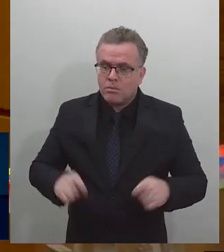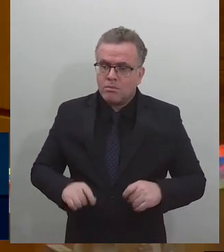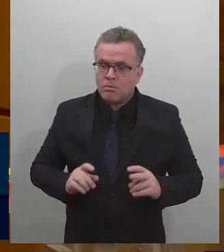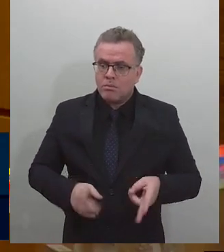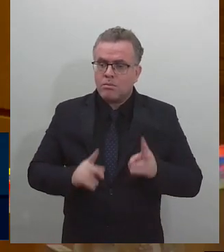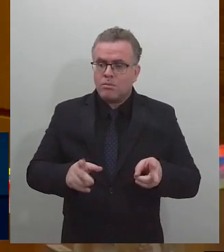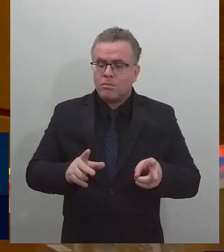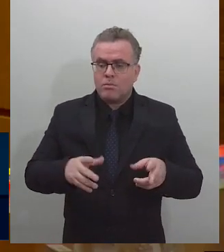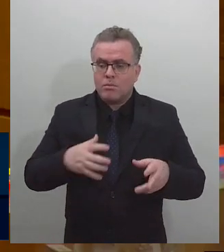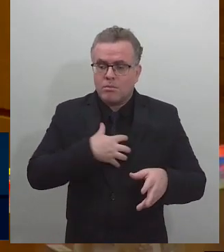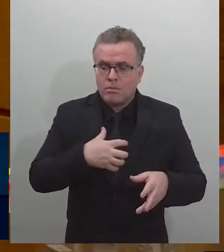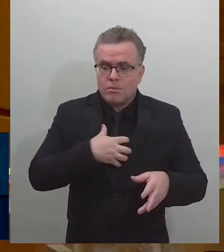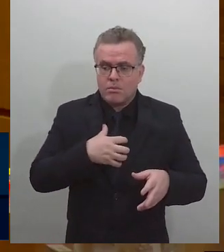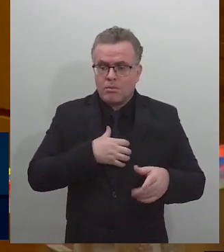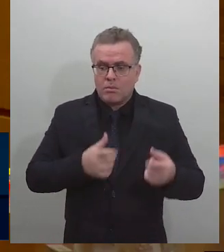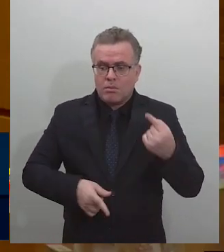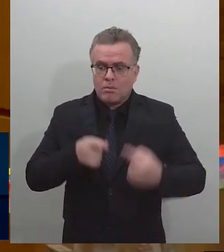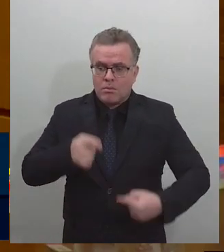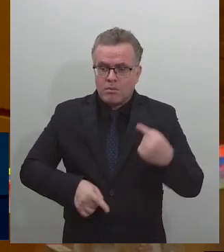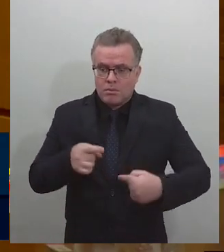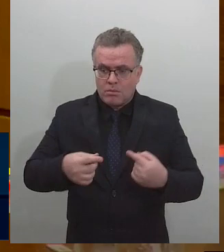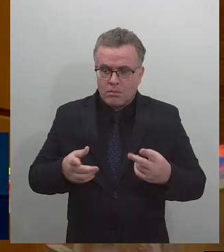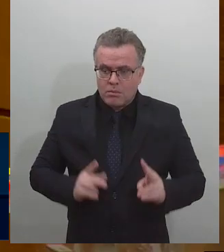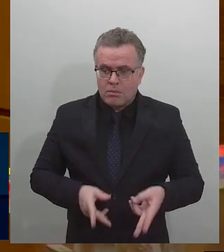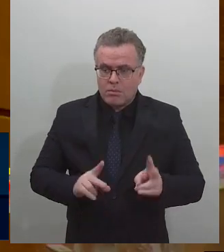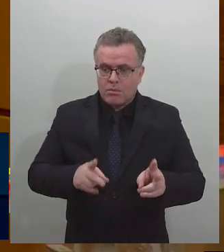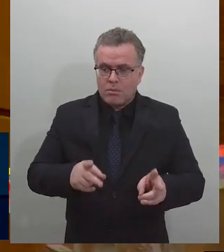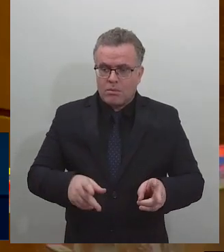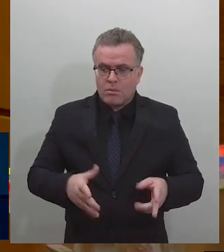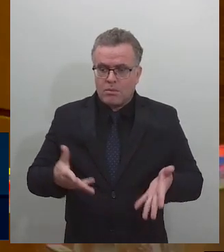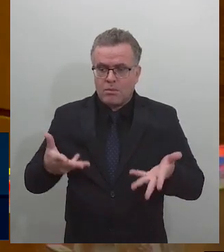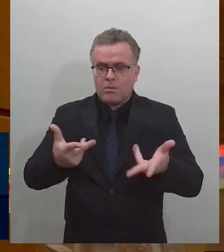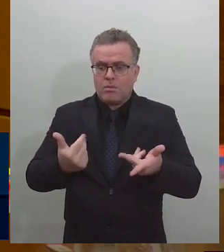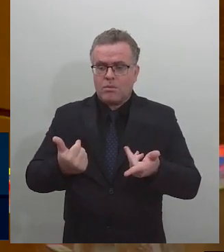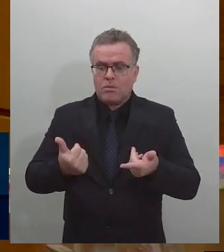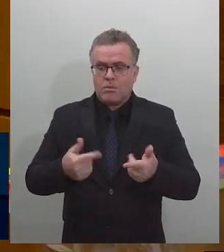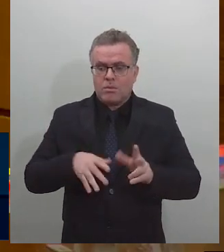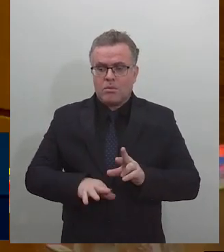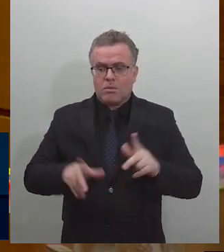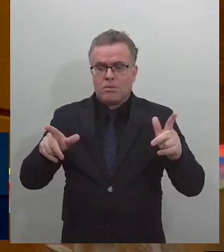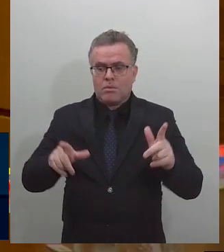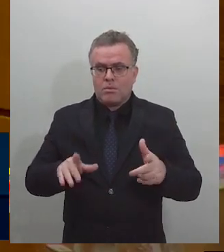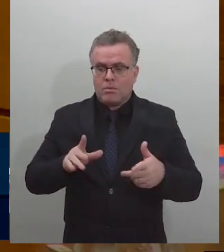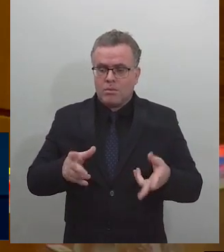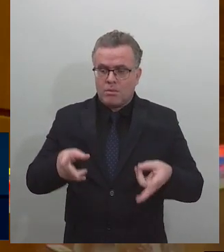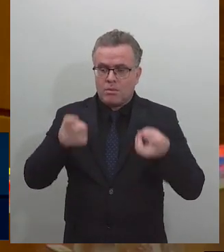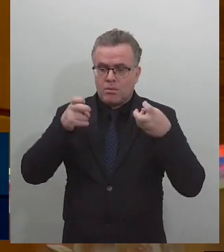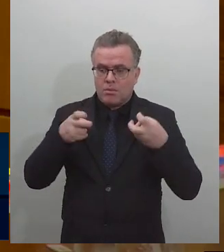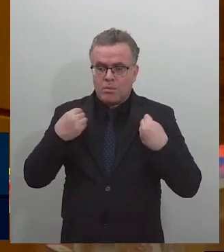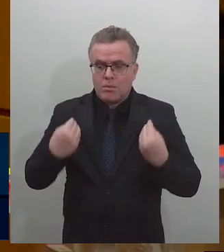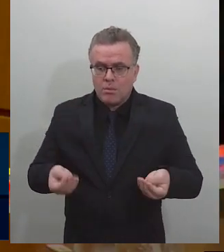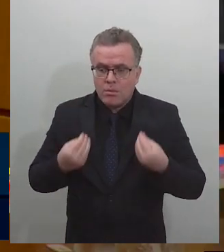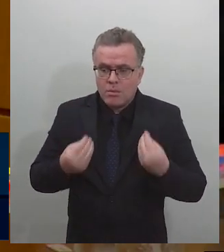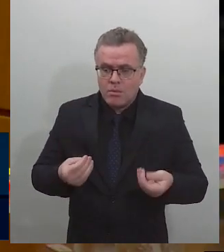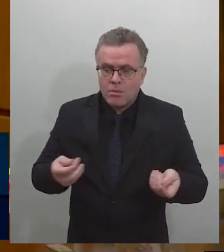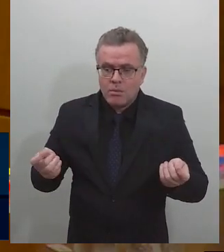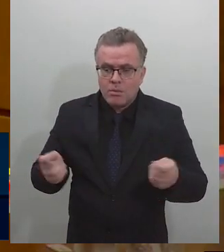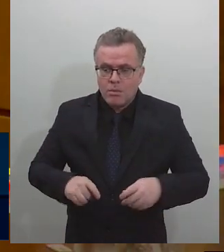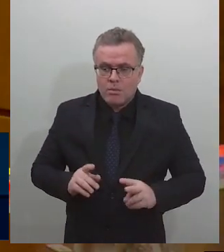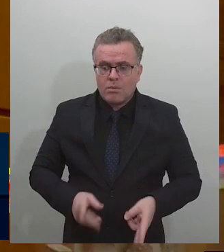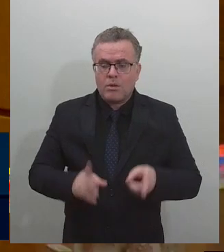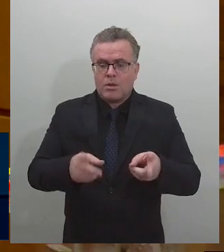há muita forma diferenciada de ver quais são as questões que precisam ser